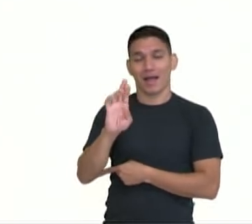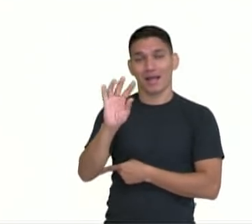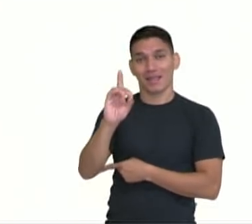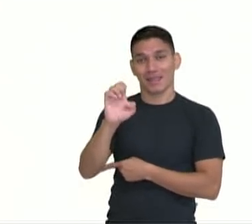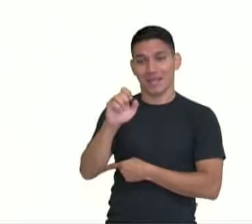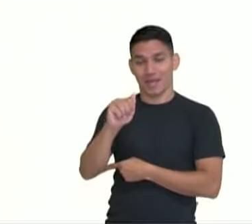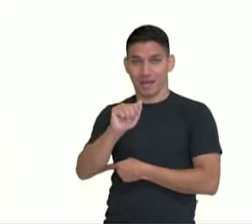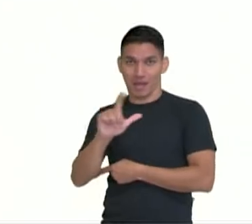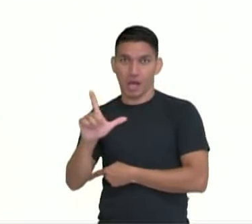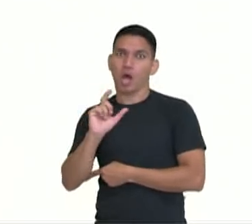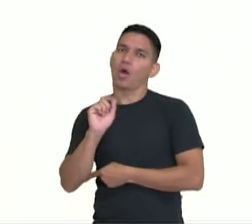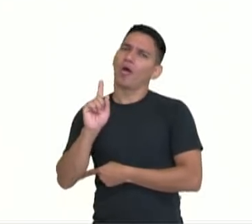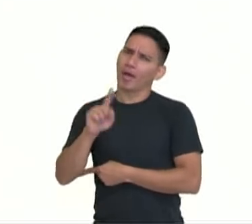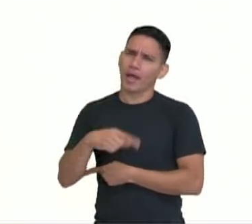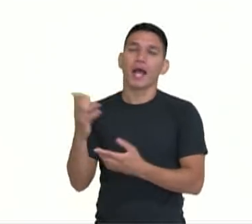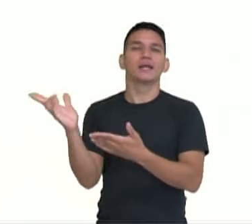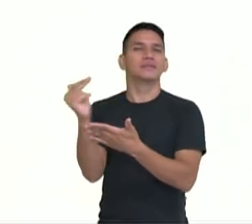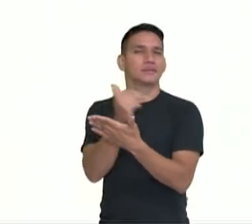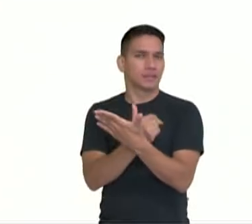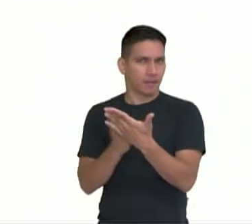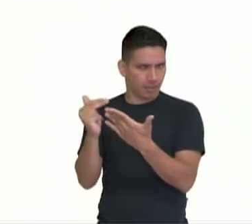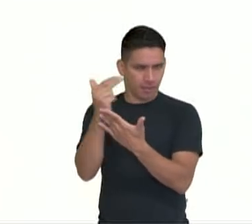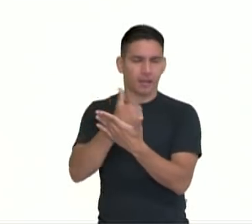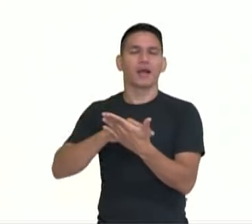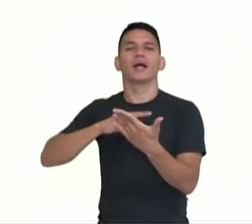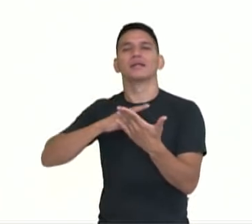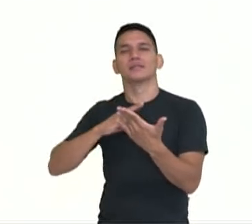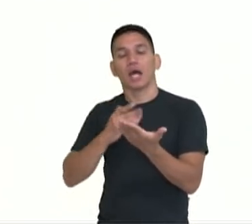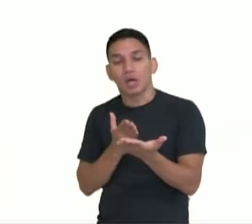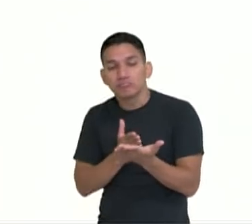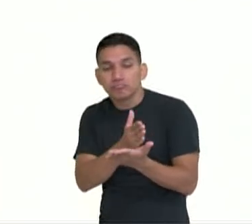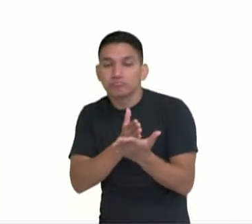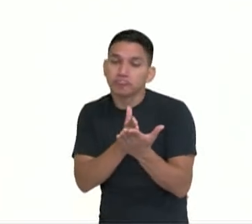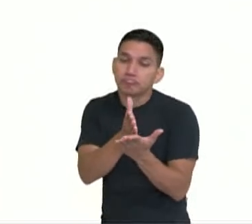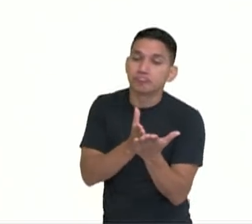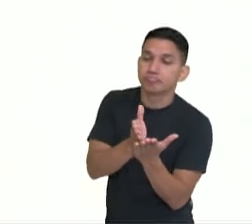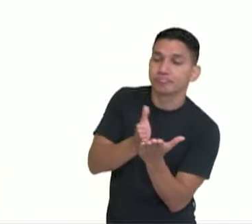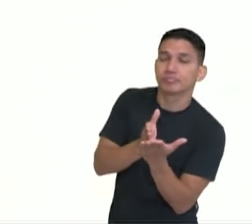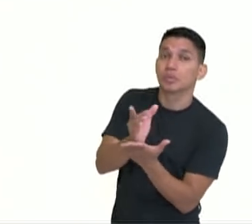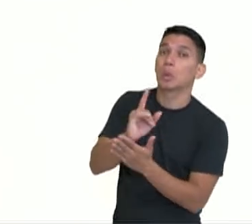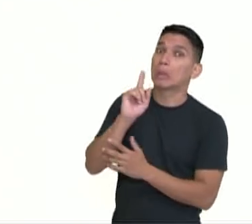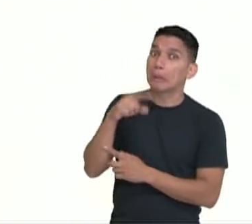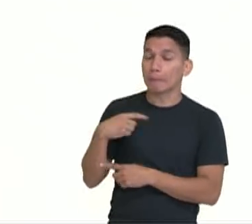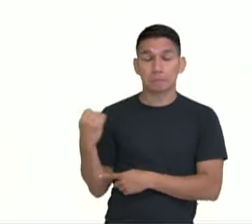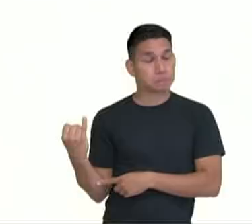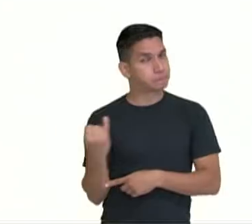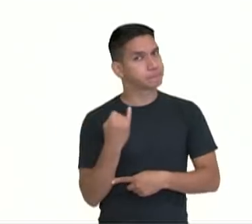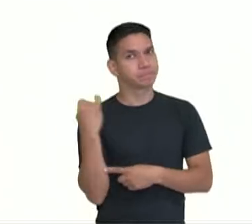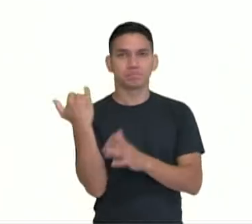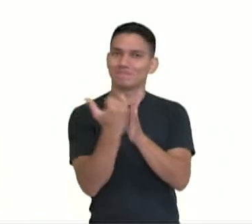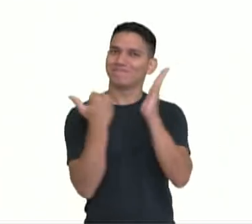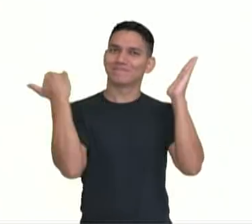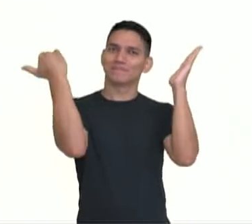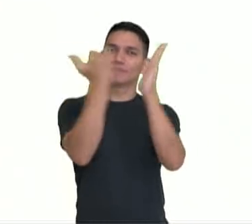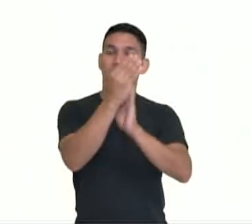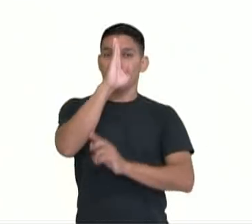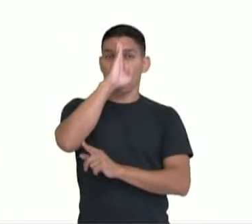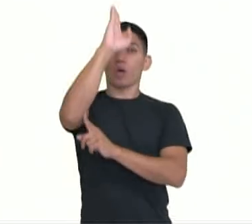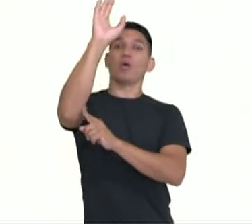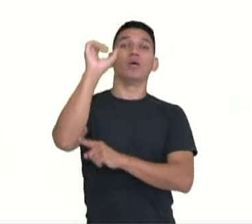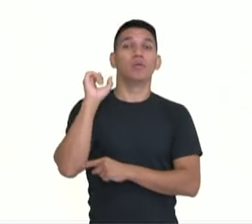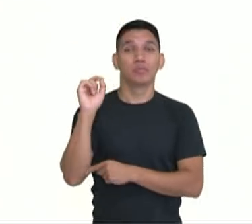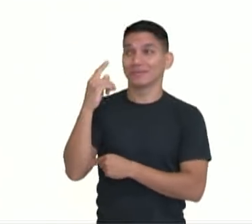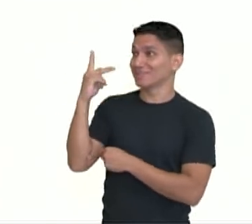é um desenho, né, um instrumento também de orientação extremamente importante ali, e os